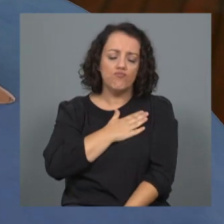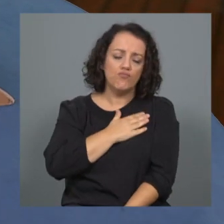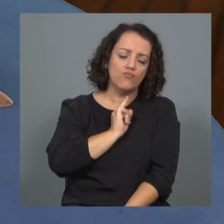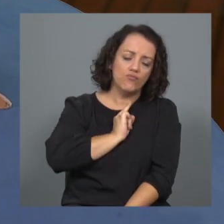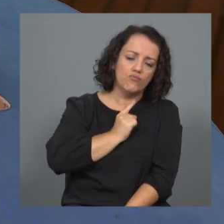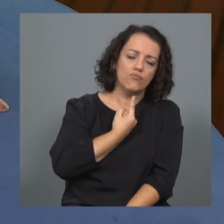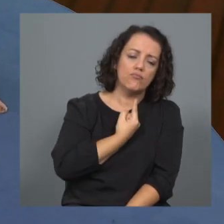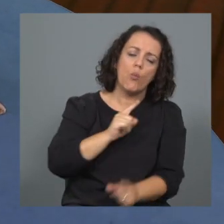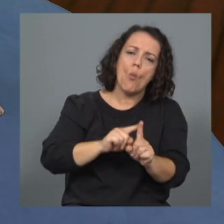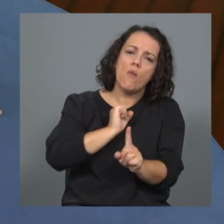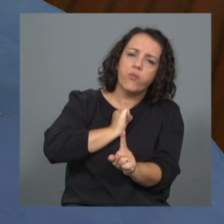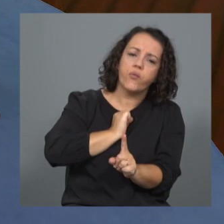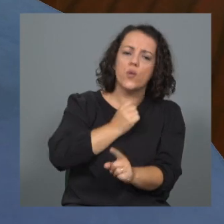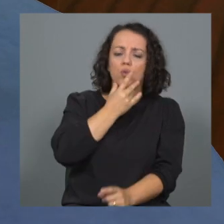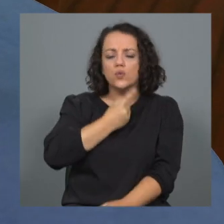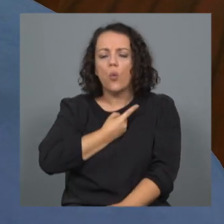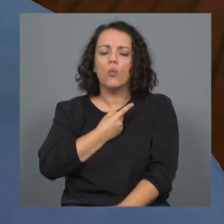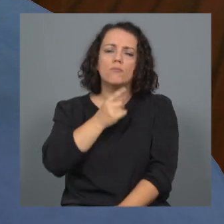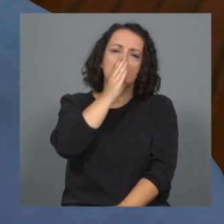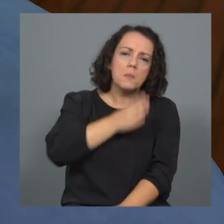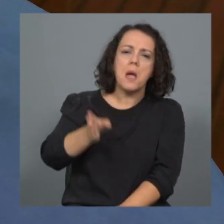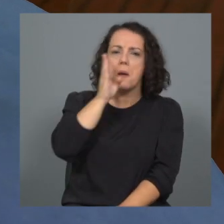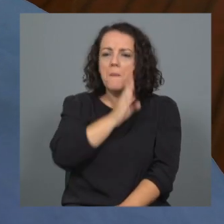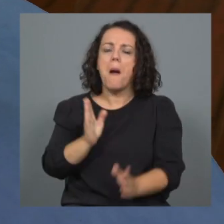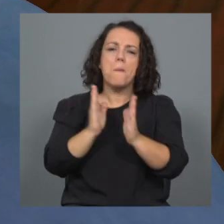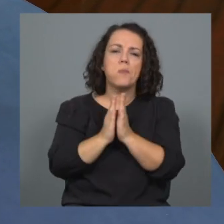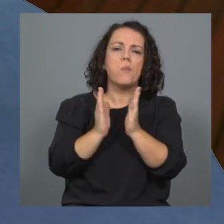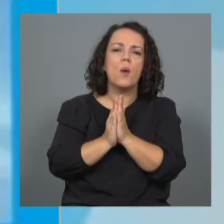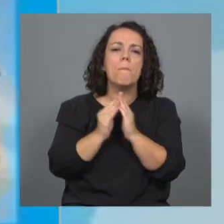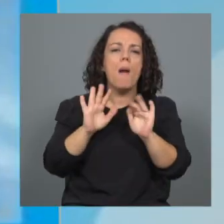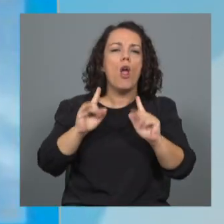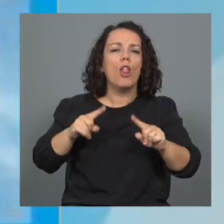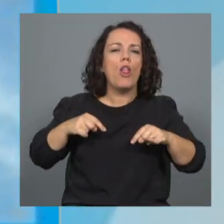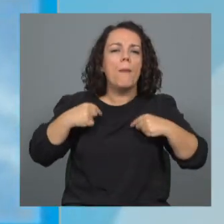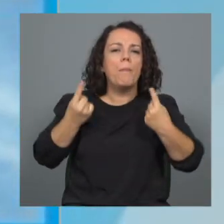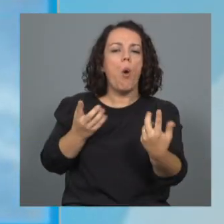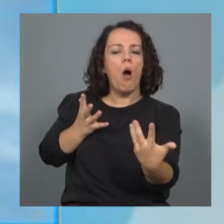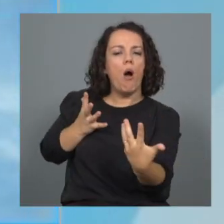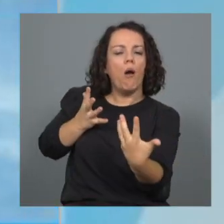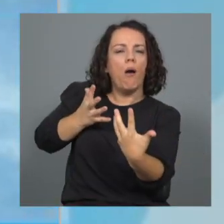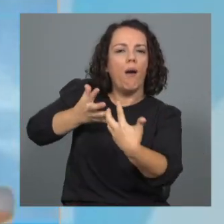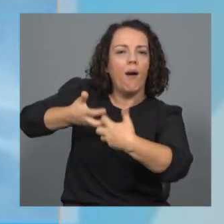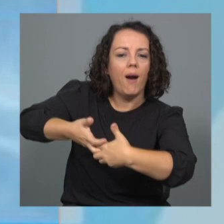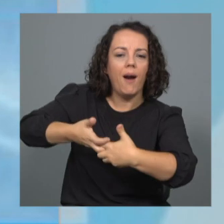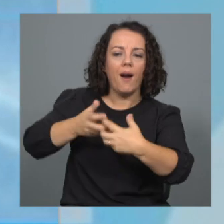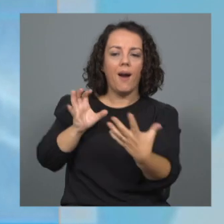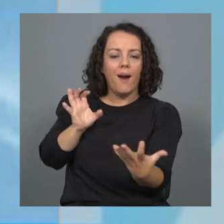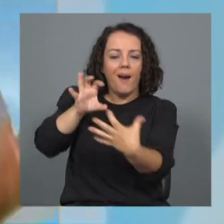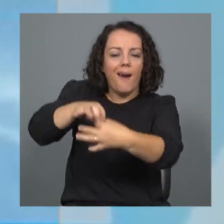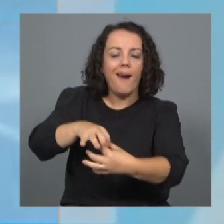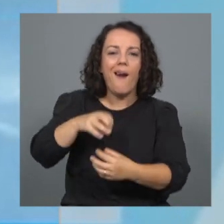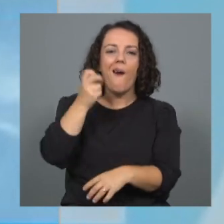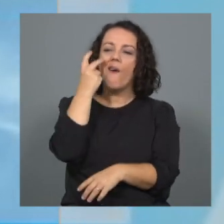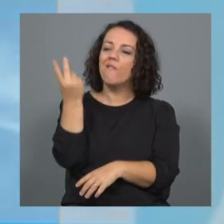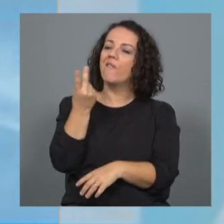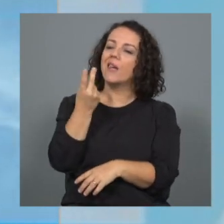as suas práticas religiosas e depois não as casa, não faz uma ligação com o seu cotidiano, não é? Com a sua